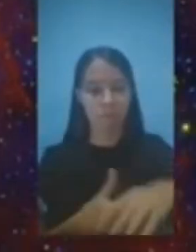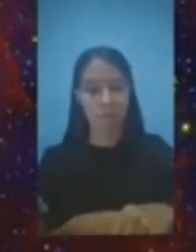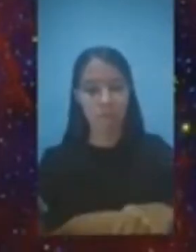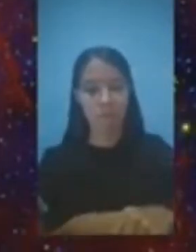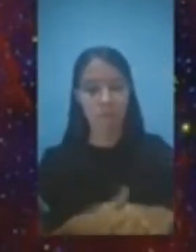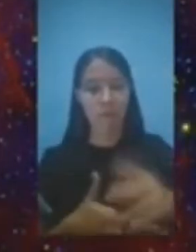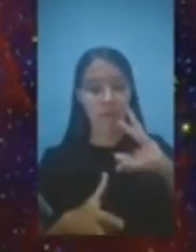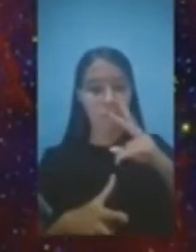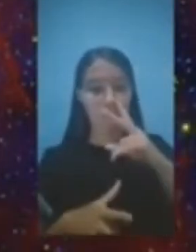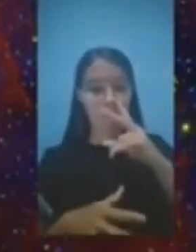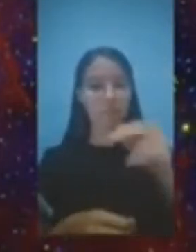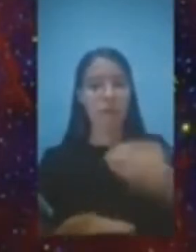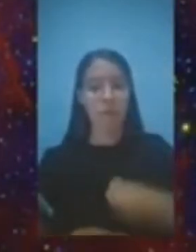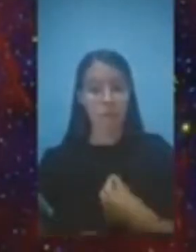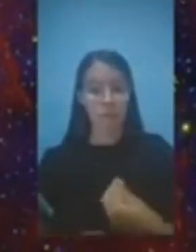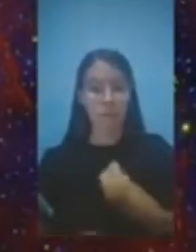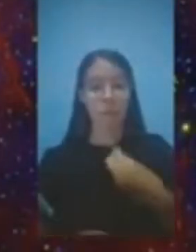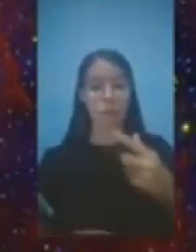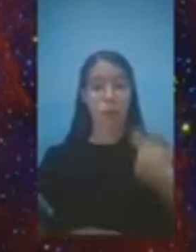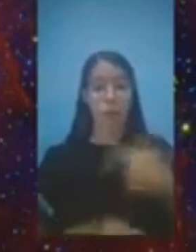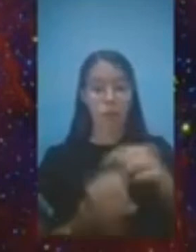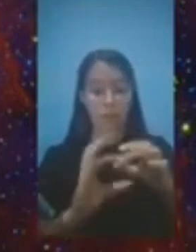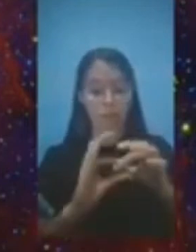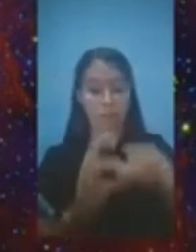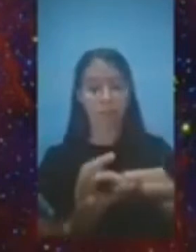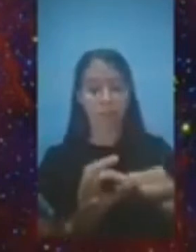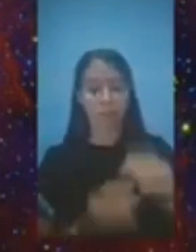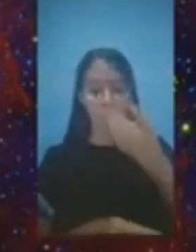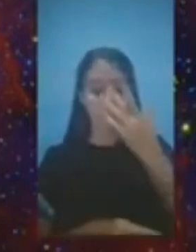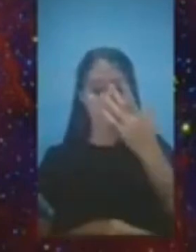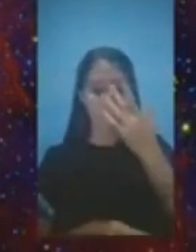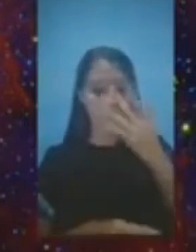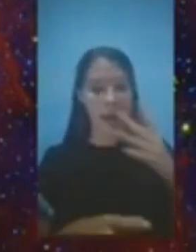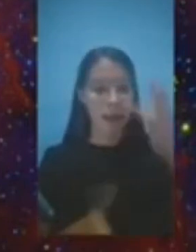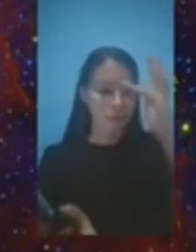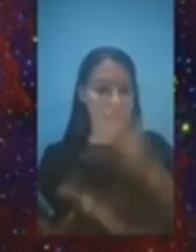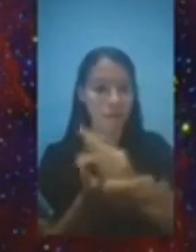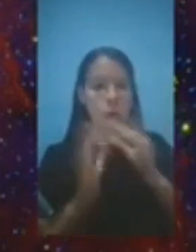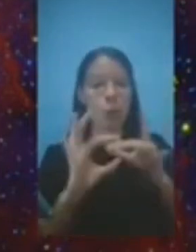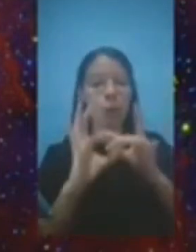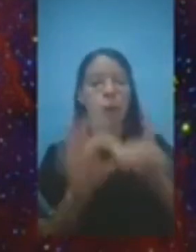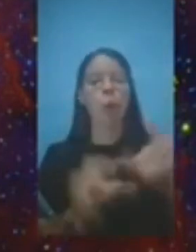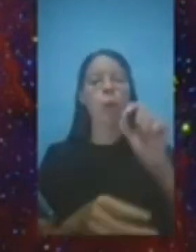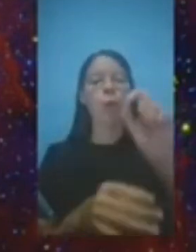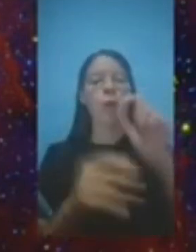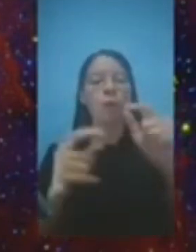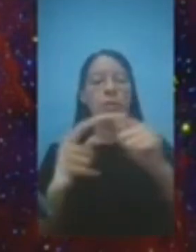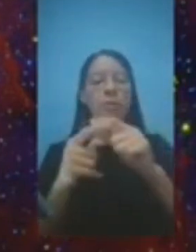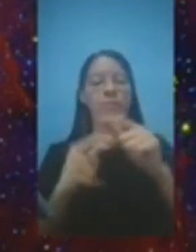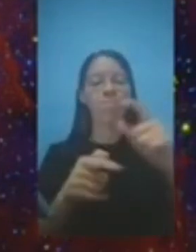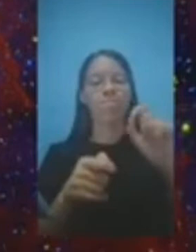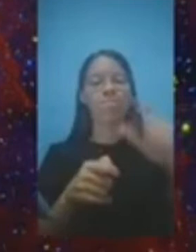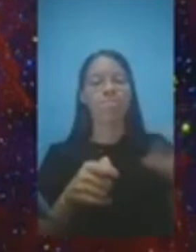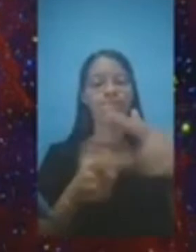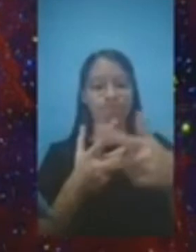saliências de desenho e de poesia. Vou declarar uma poesia que é a parceria. A amizade é forte, a curtição é louca e a parceria é eterna.